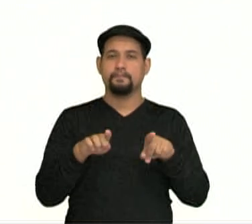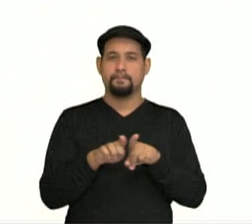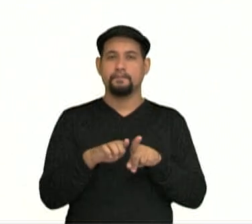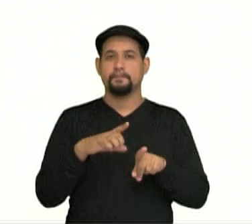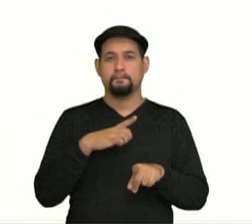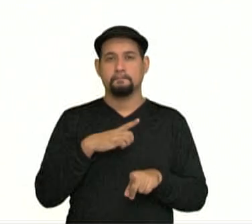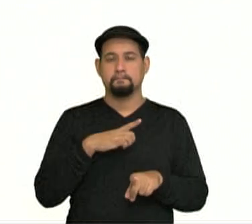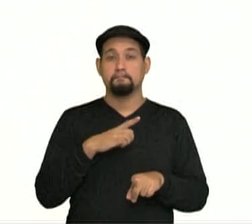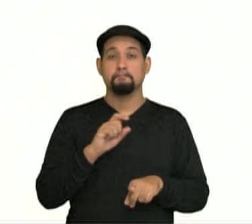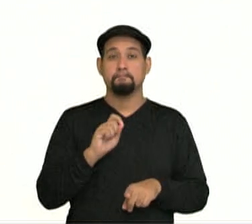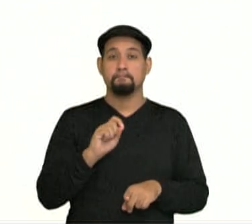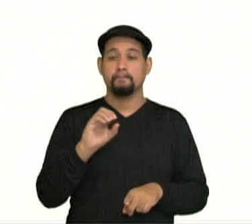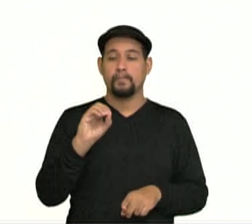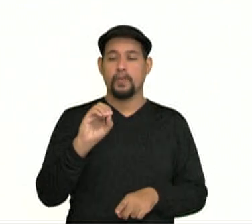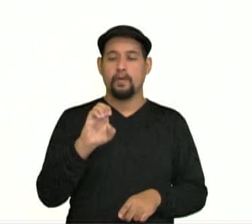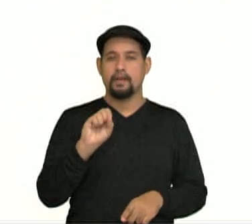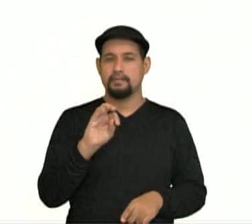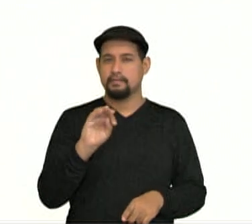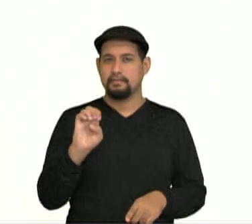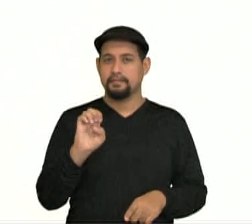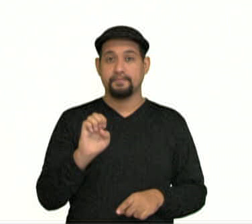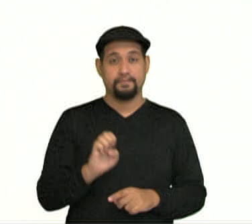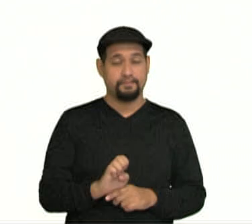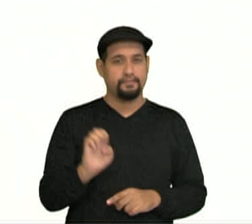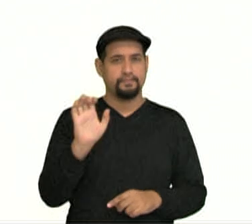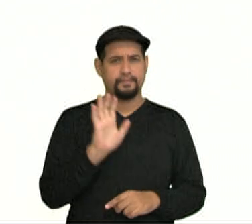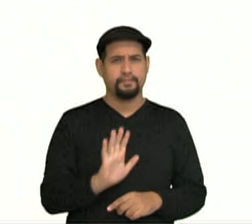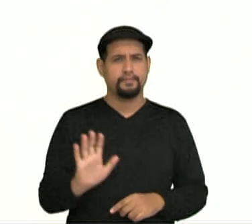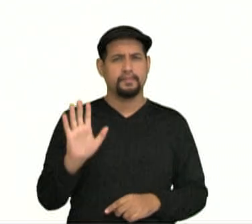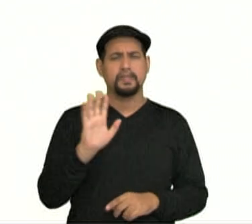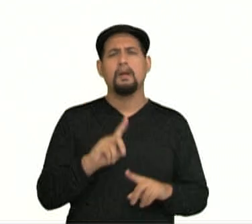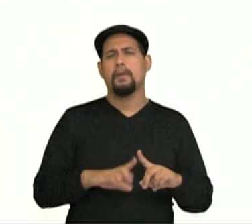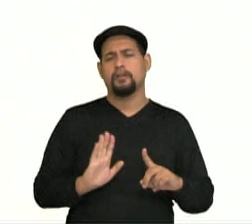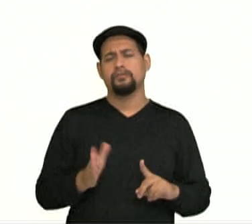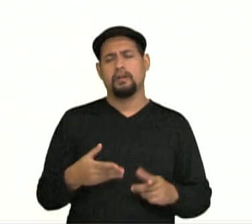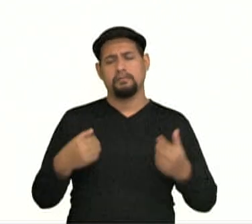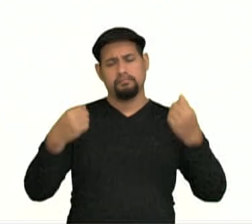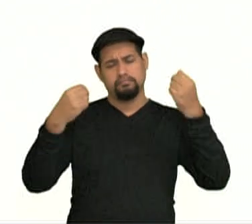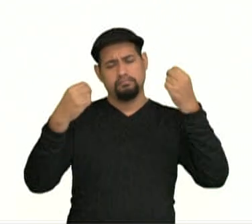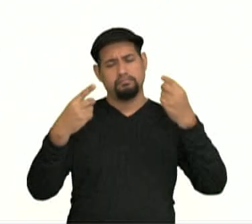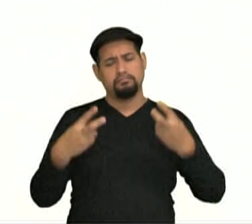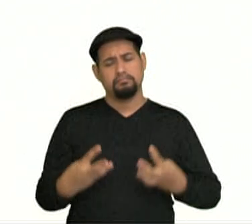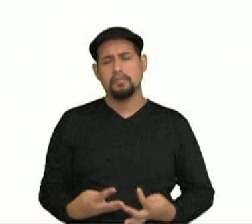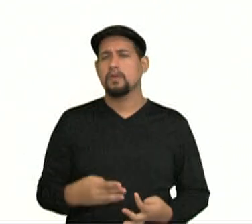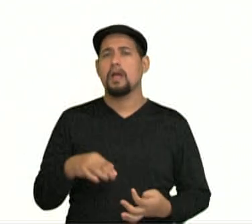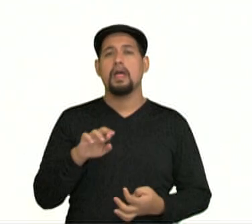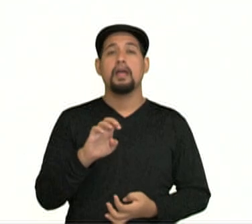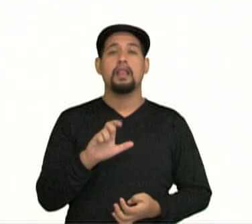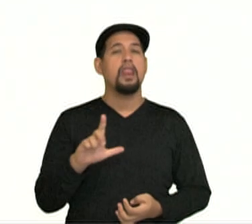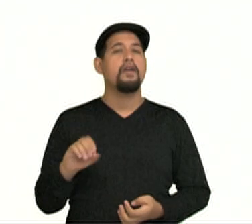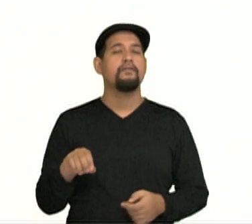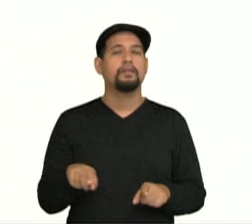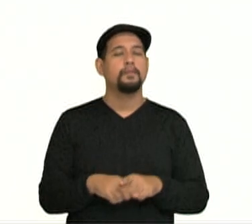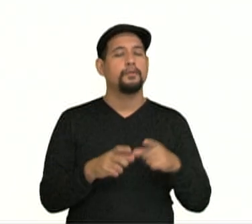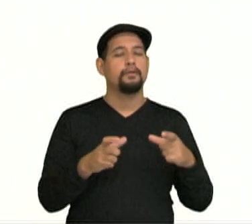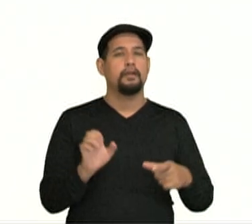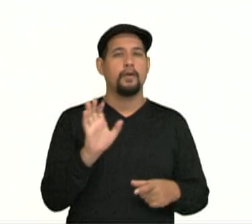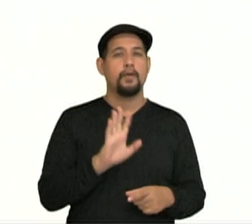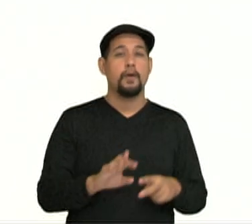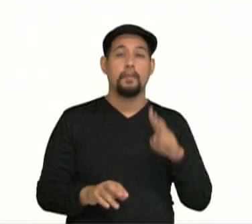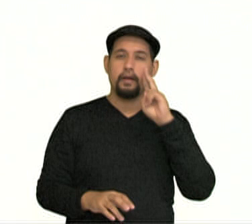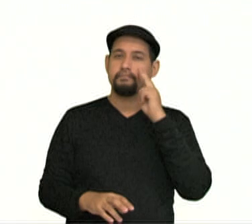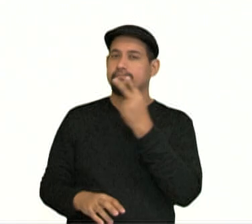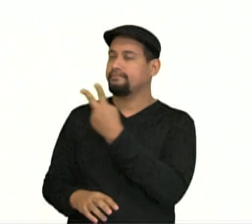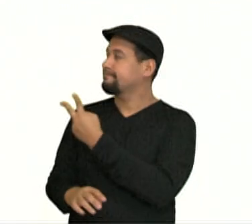da porção oeste da Europa. Agora que a gente já falou sobre relevo, sobre localização da Europa, olha a nossa